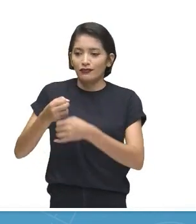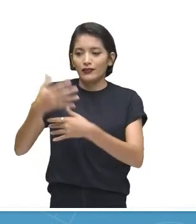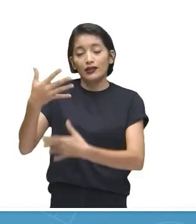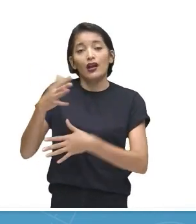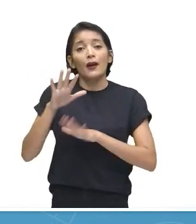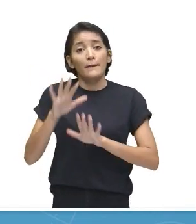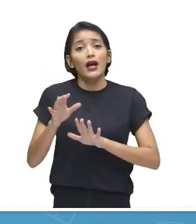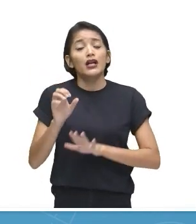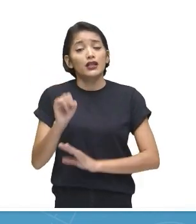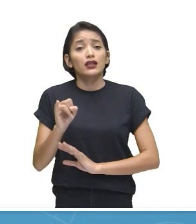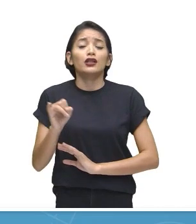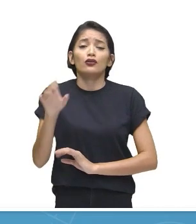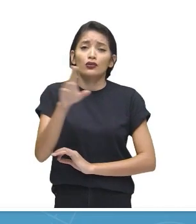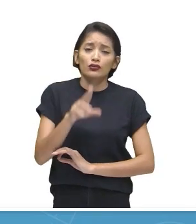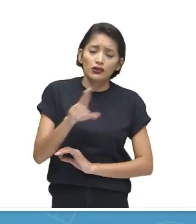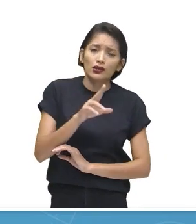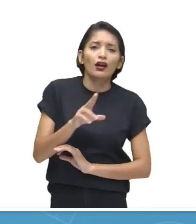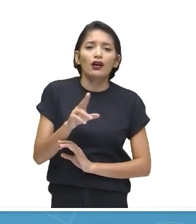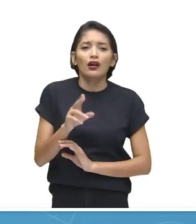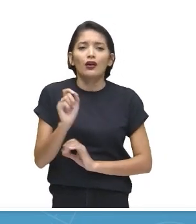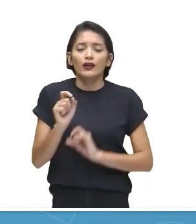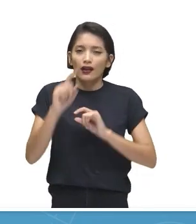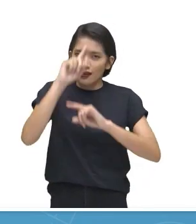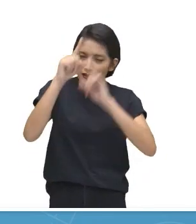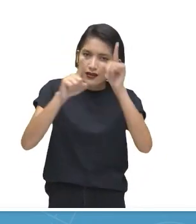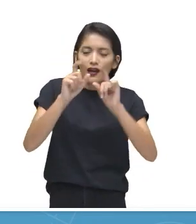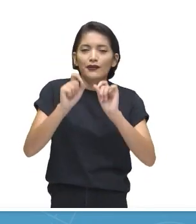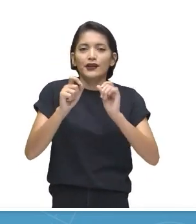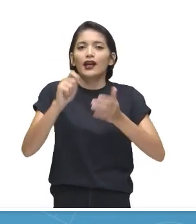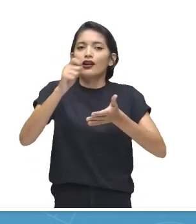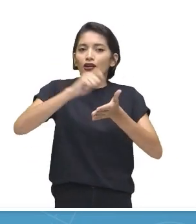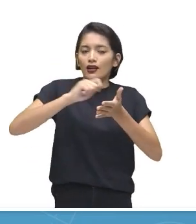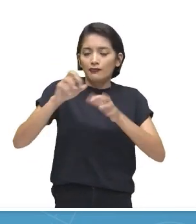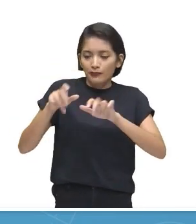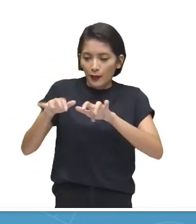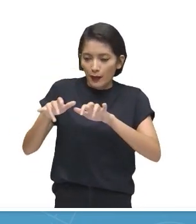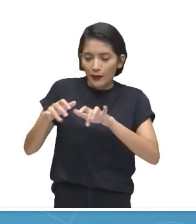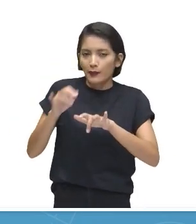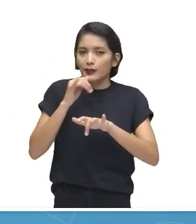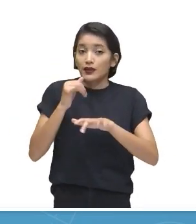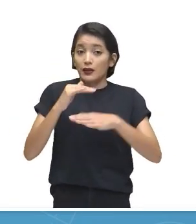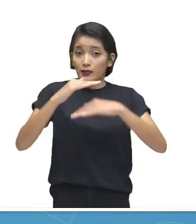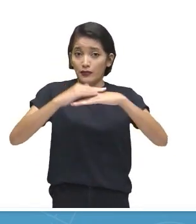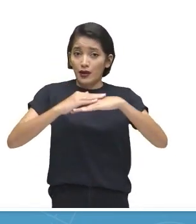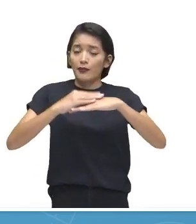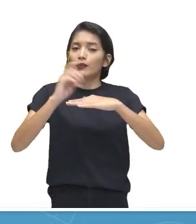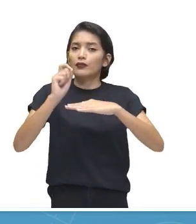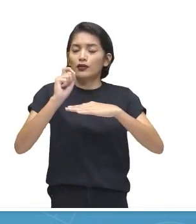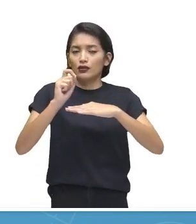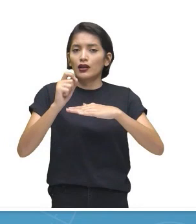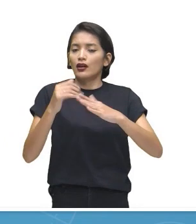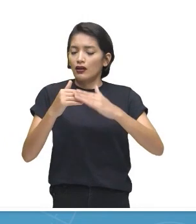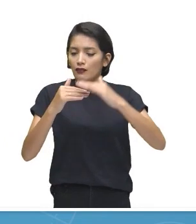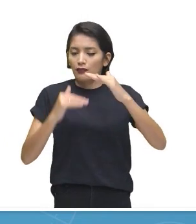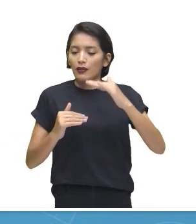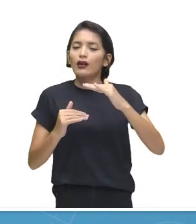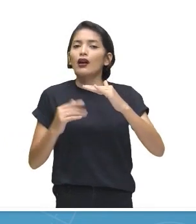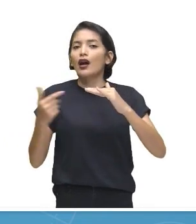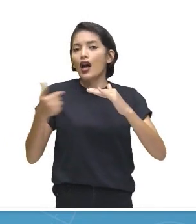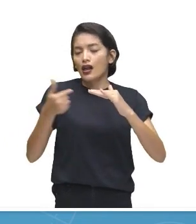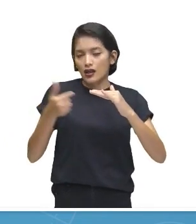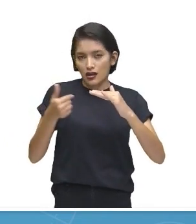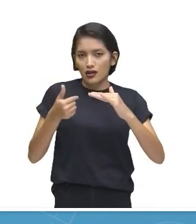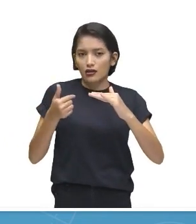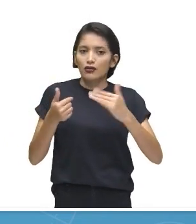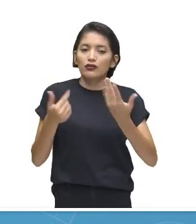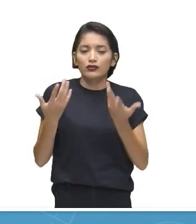se vocês usarem a criatividade, vocês poderiam escrever, né? Dizer assim, a primeira camada é tal e a segunda camada